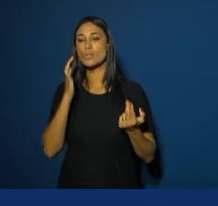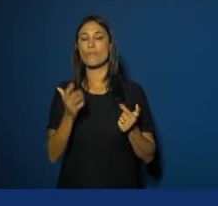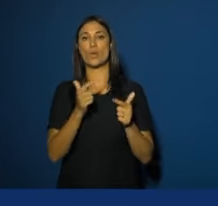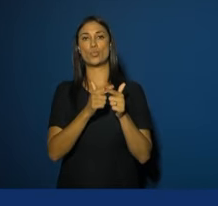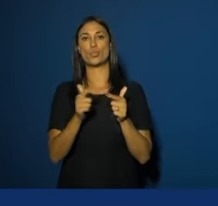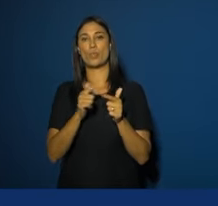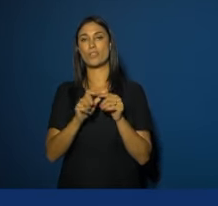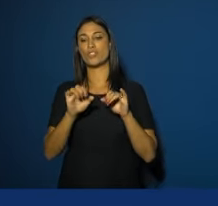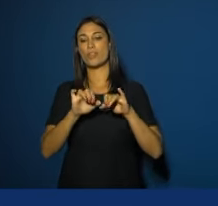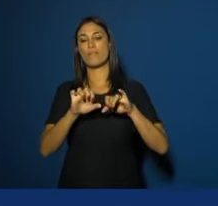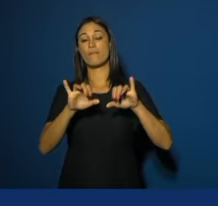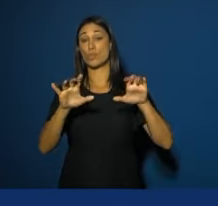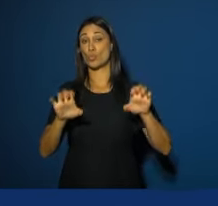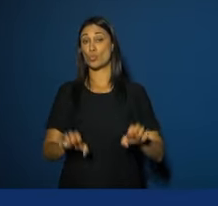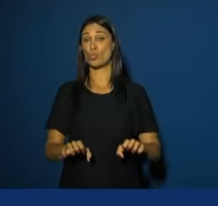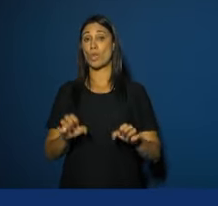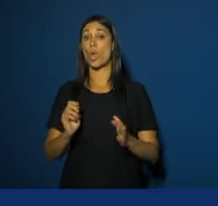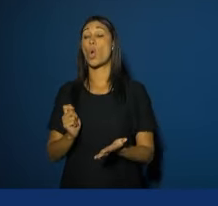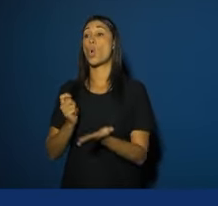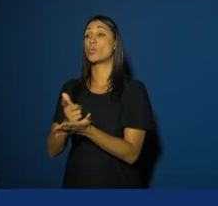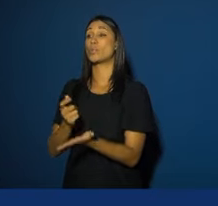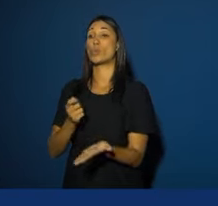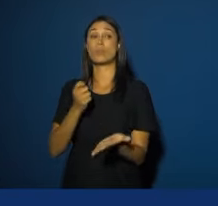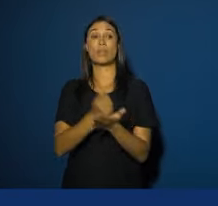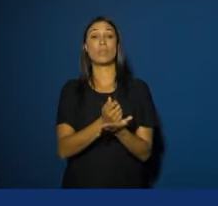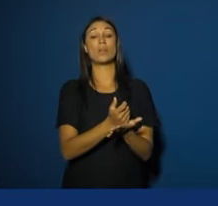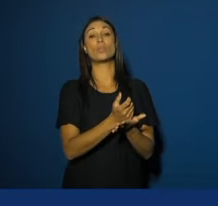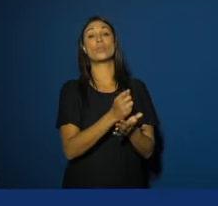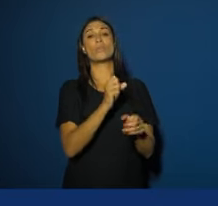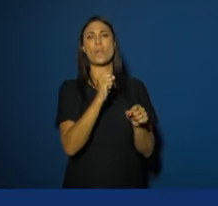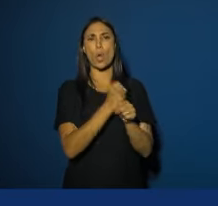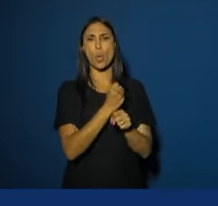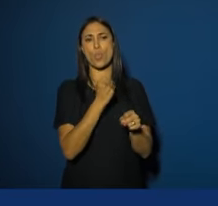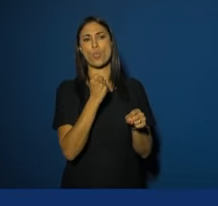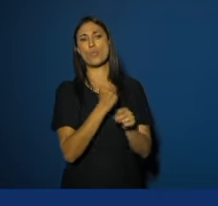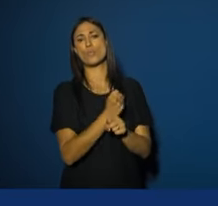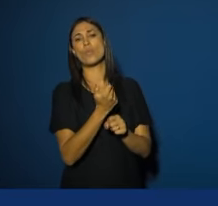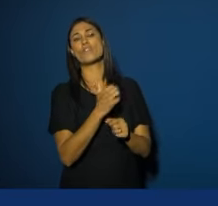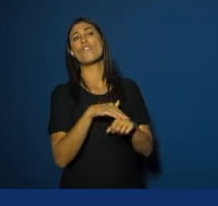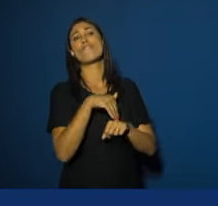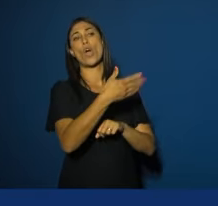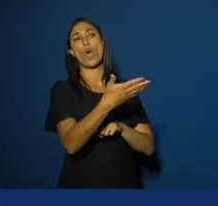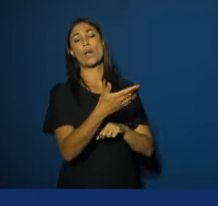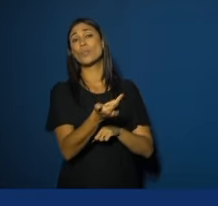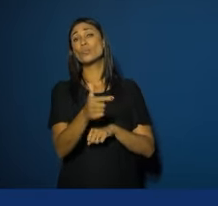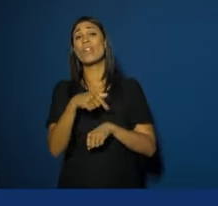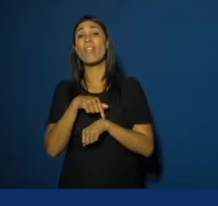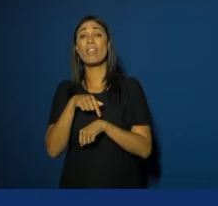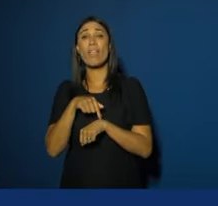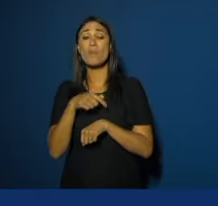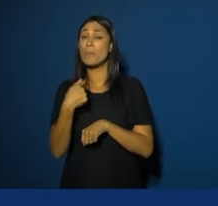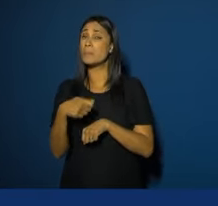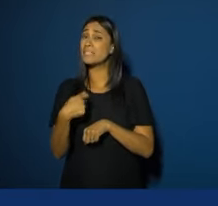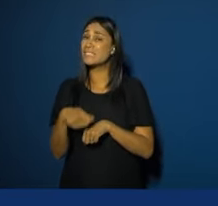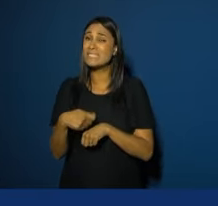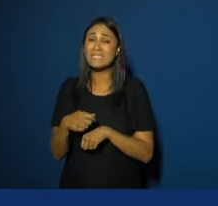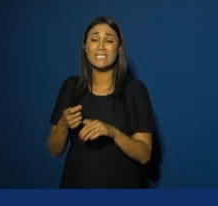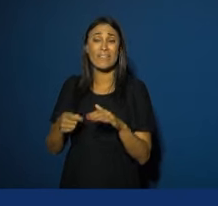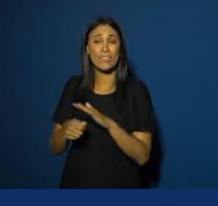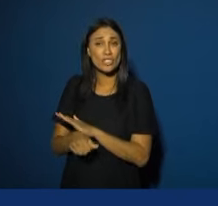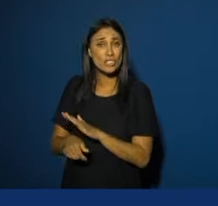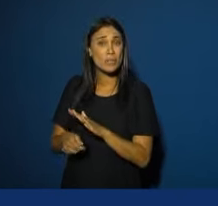de infraestrutura com o país contratando Construtora para fazer as obras isso não tem como não dá tempo é muita necessidade de